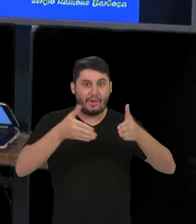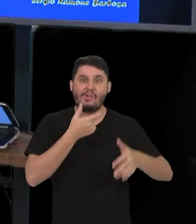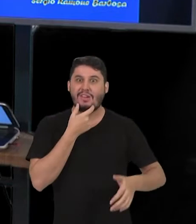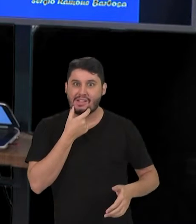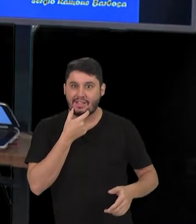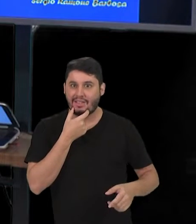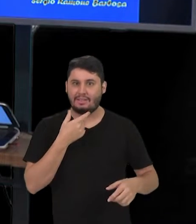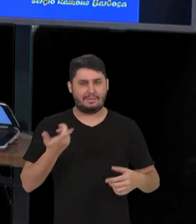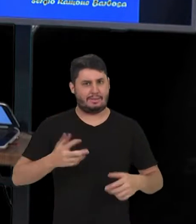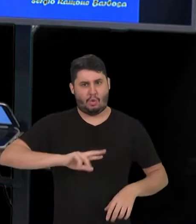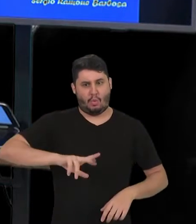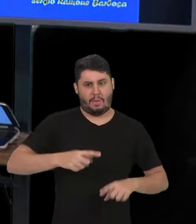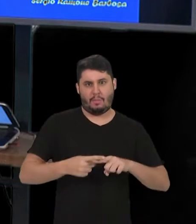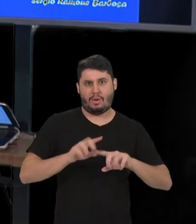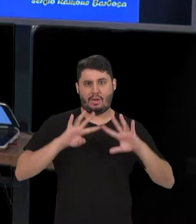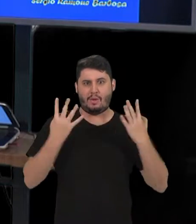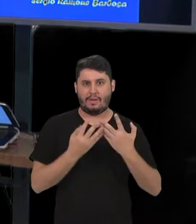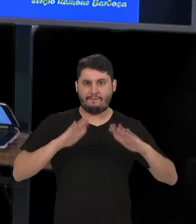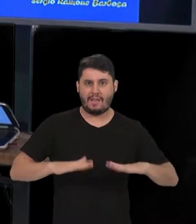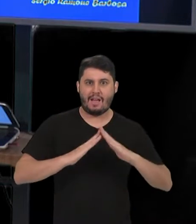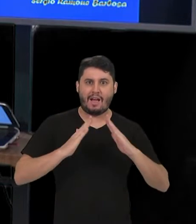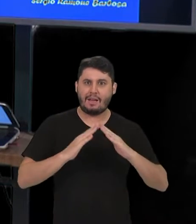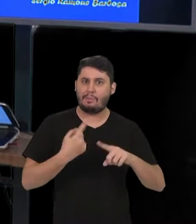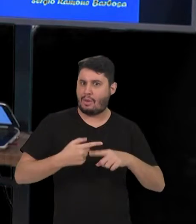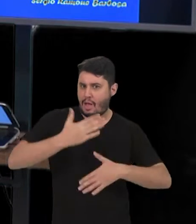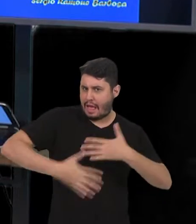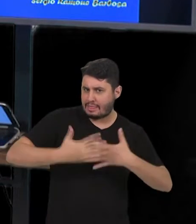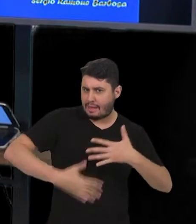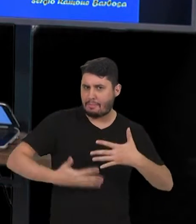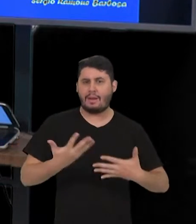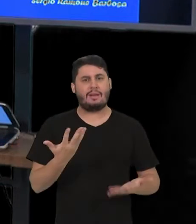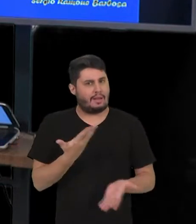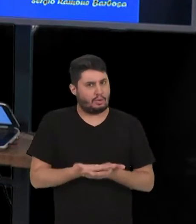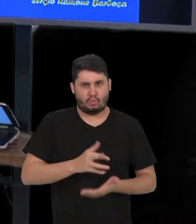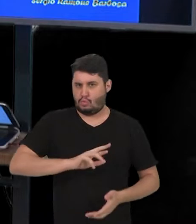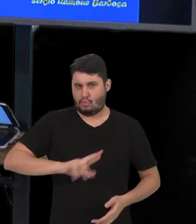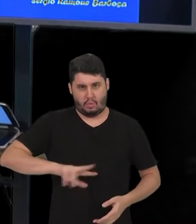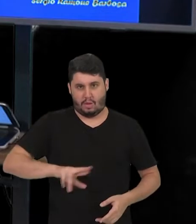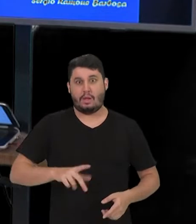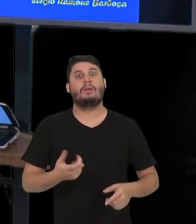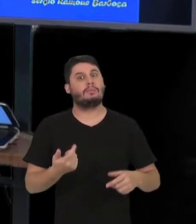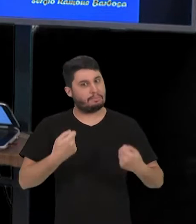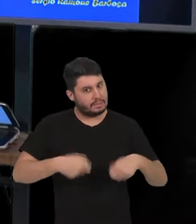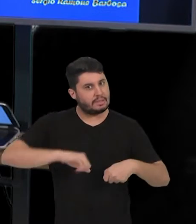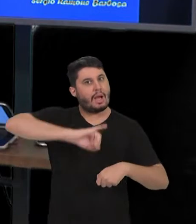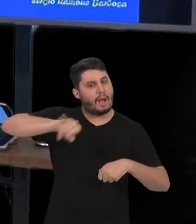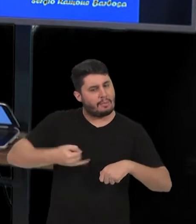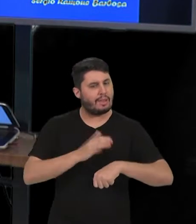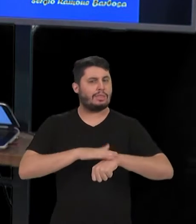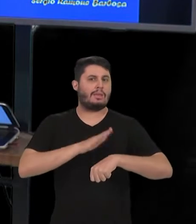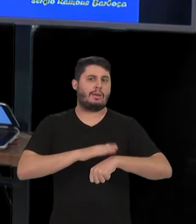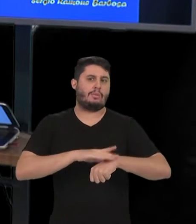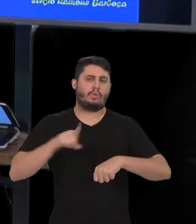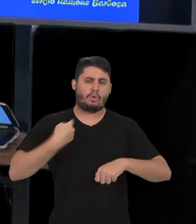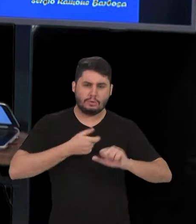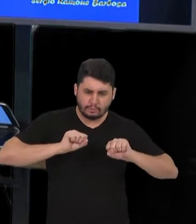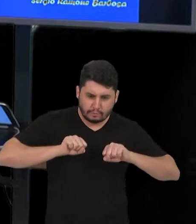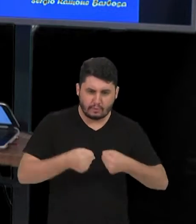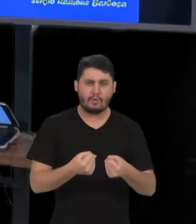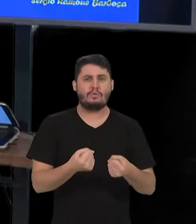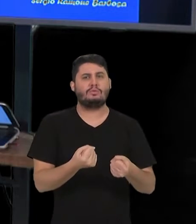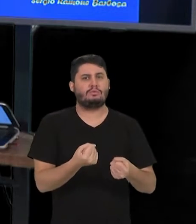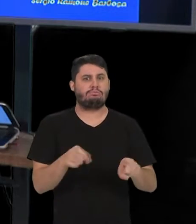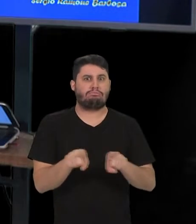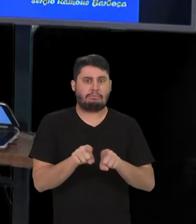né? E não é por causa dessa quarentena aí que está deixando a gente em casa que vai atrapalhar nossos estudos. Muito pelo contrário, vamos tentar utilizar isso ao nosso favor, dedicando